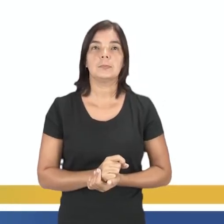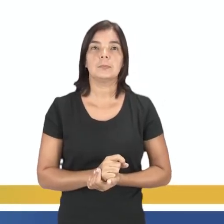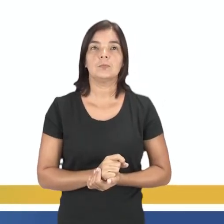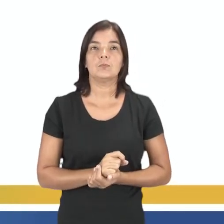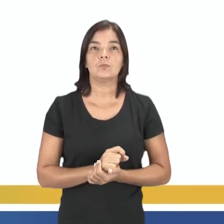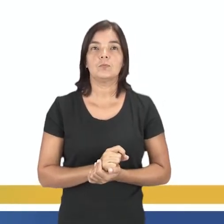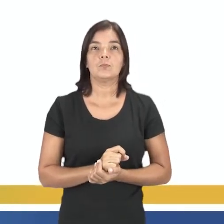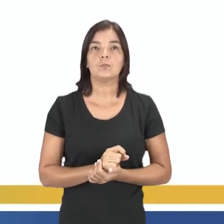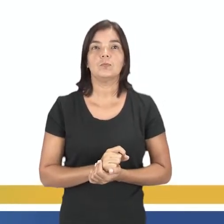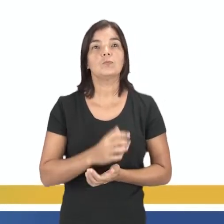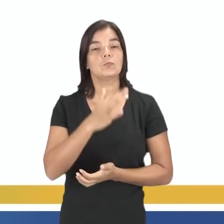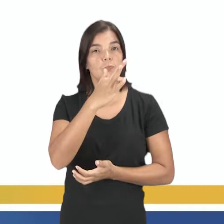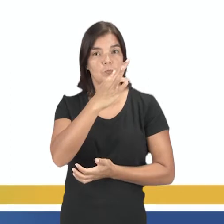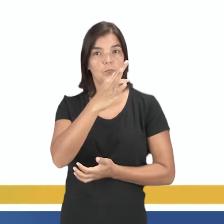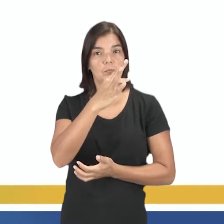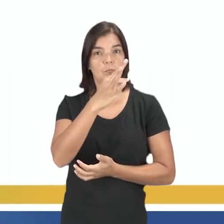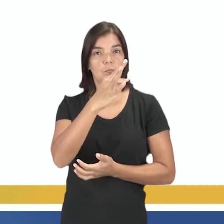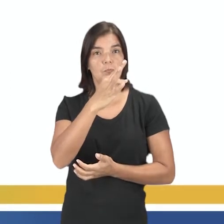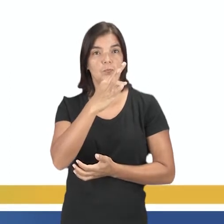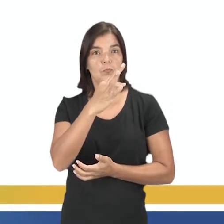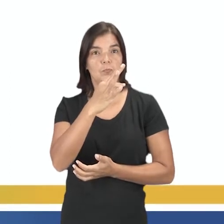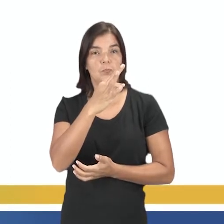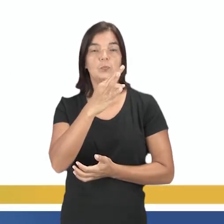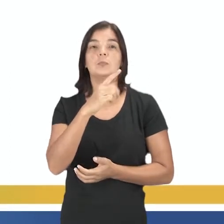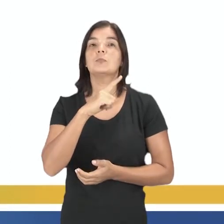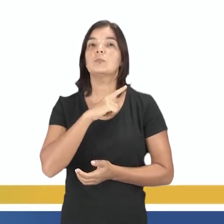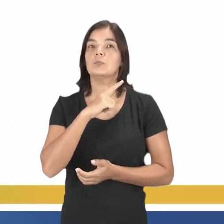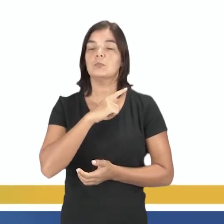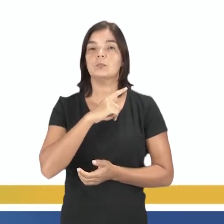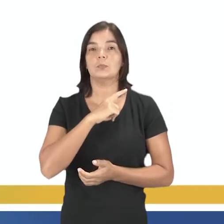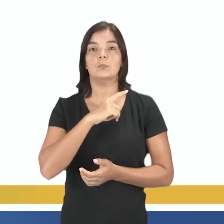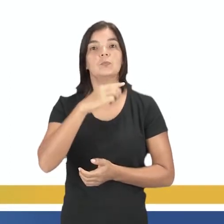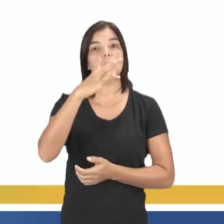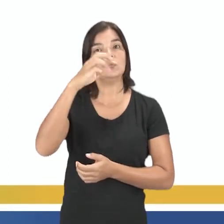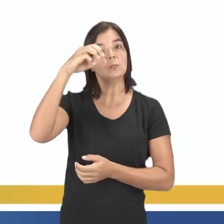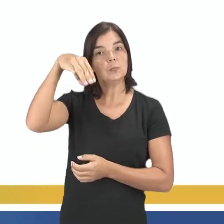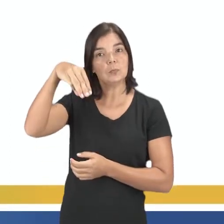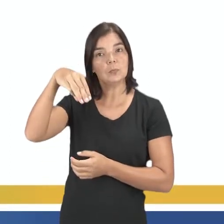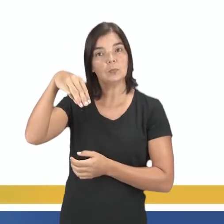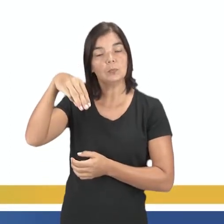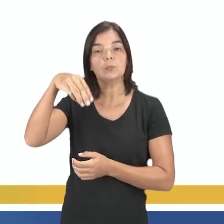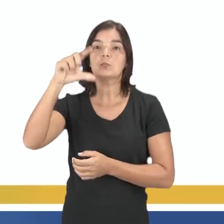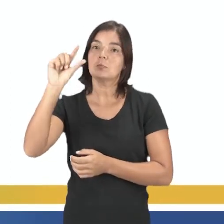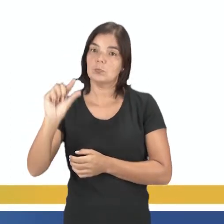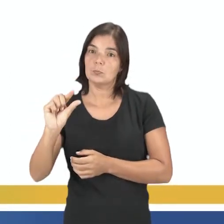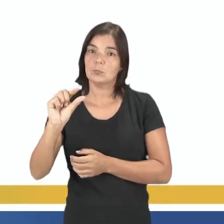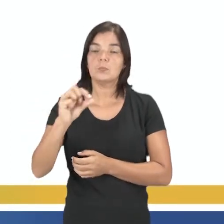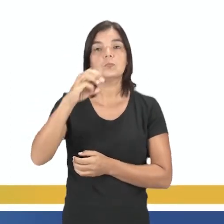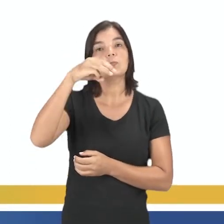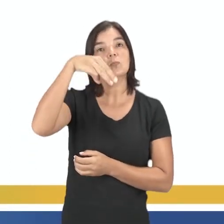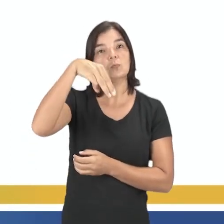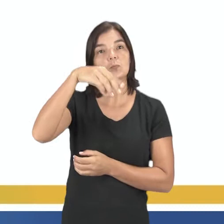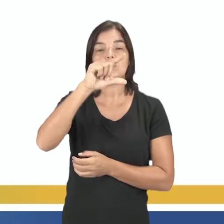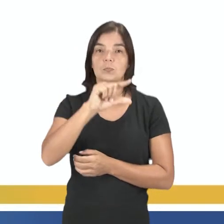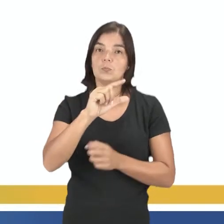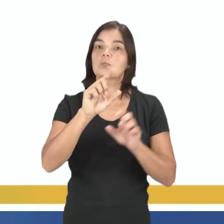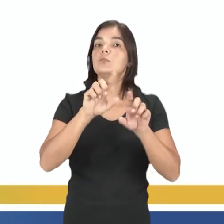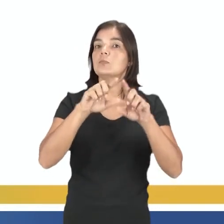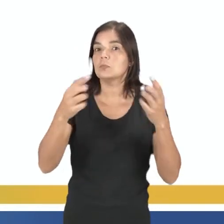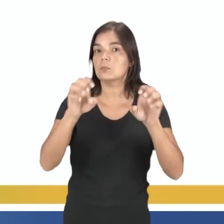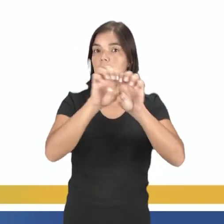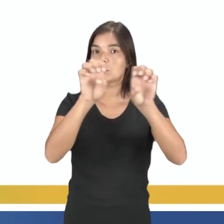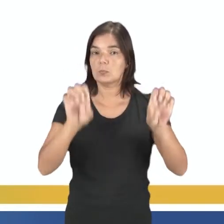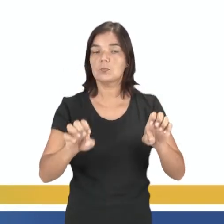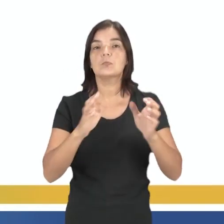no lugar do F eu colocar M vezes G, nós vamos ter o M de um lado, o M minúsculo, e o M minúsculo do outro lado da